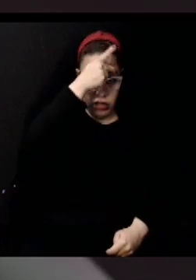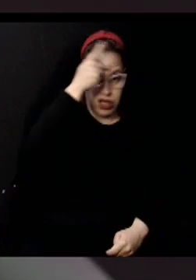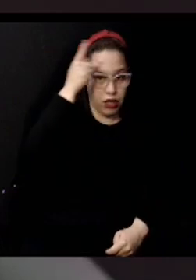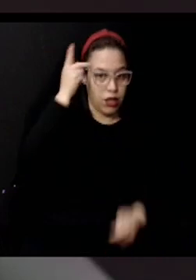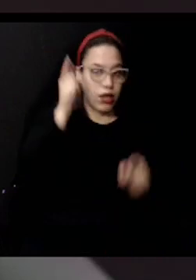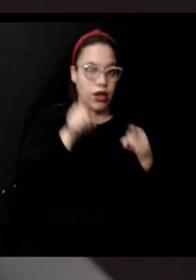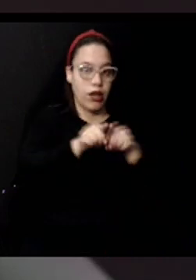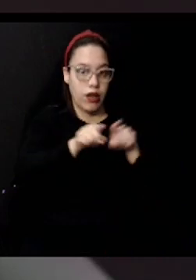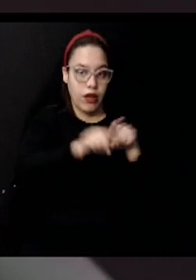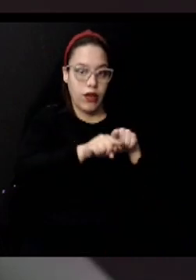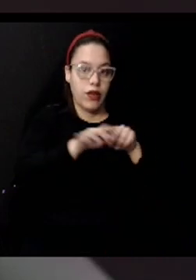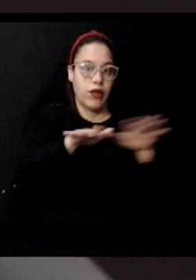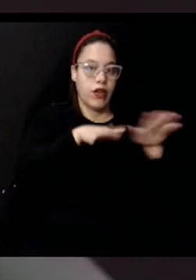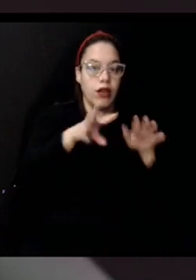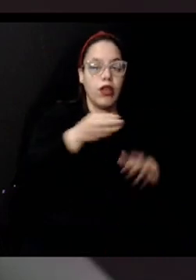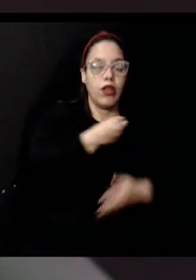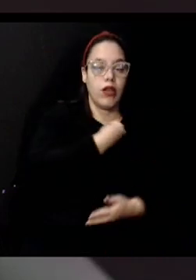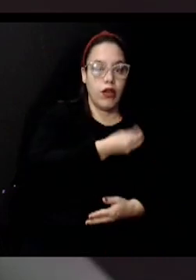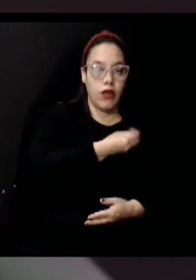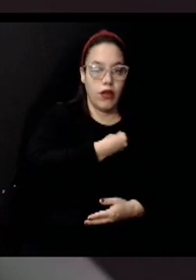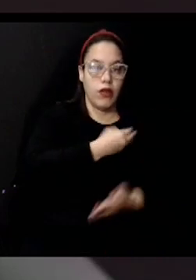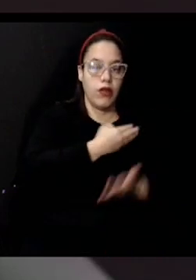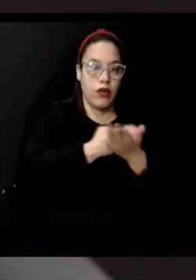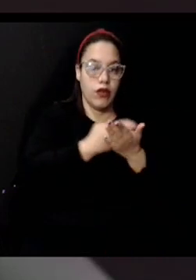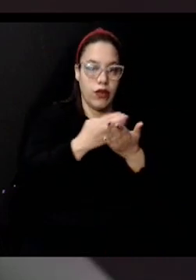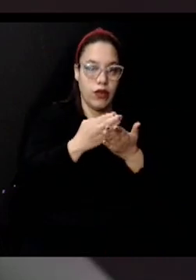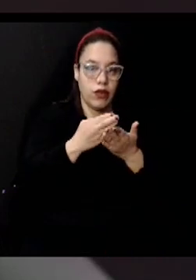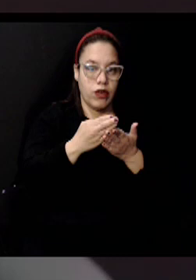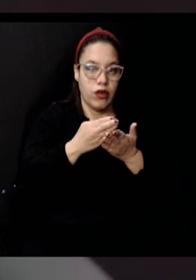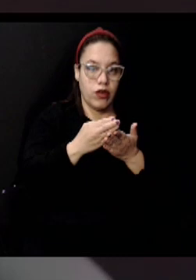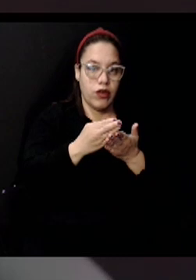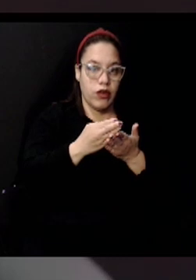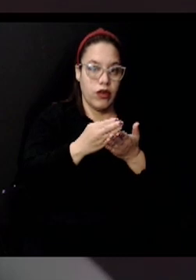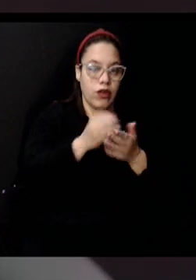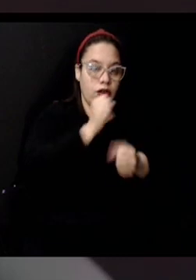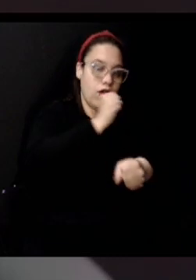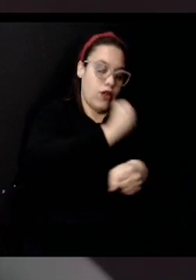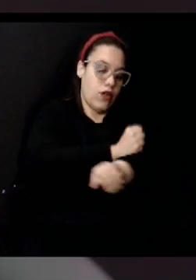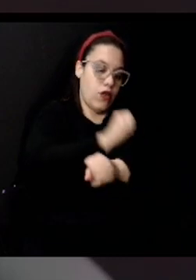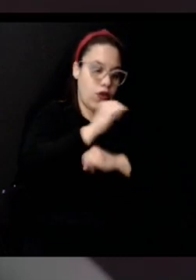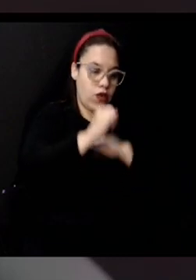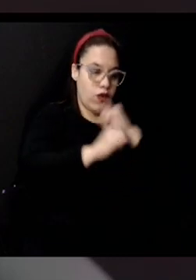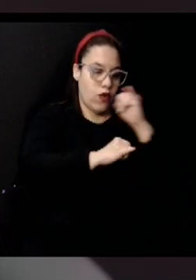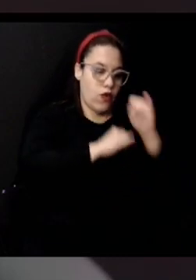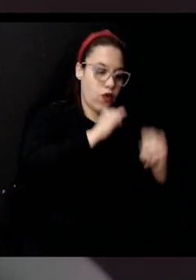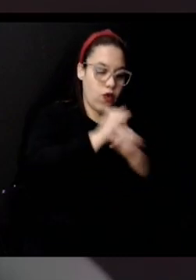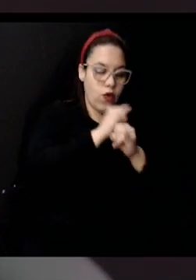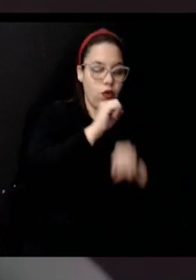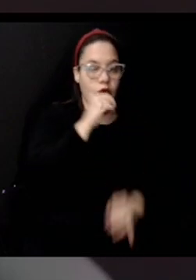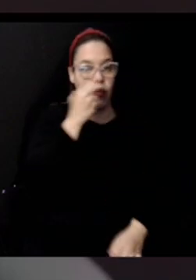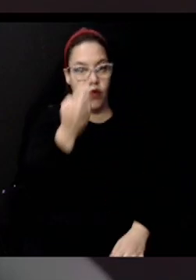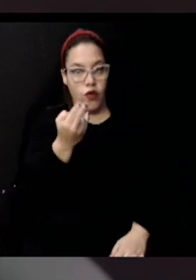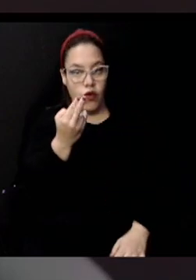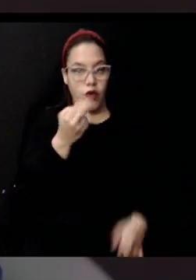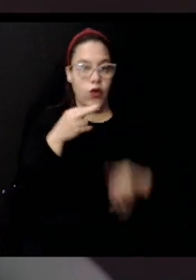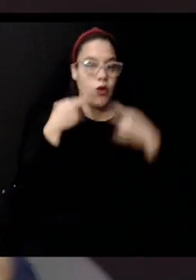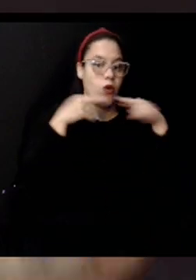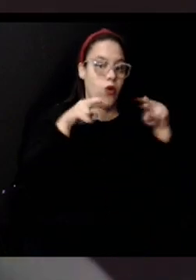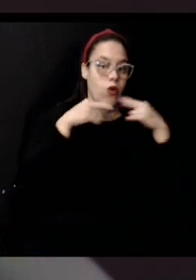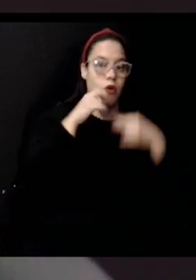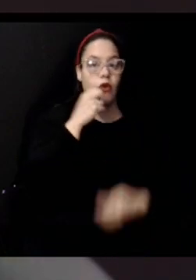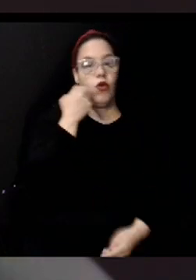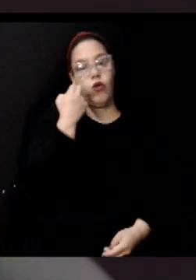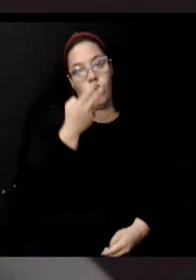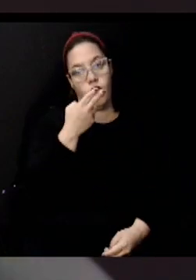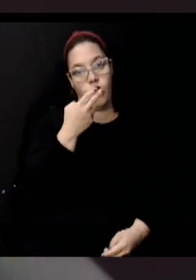estão vivenciando, e aí começa, aí vira esse vício na internet. Ou você vai reclamar, ou você vai